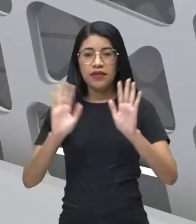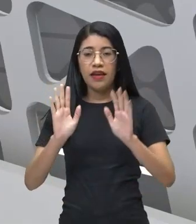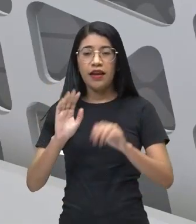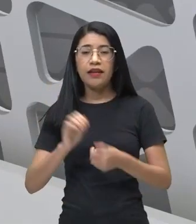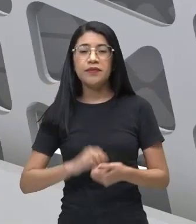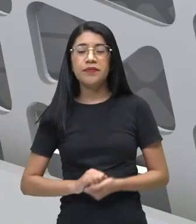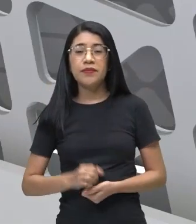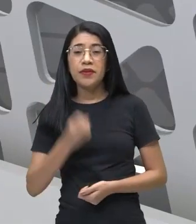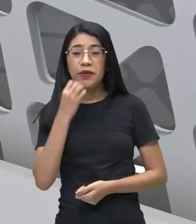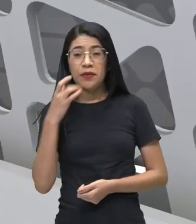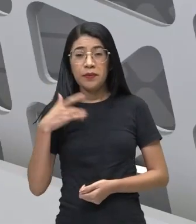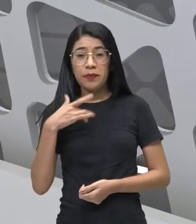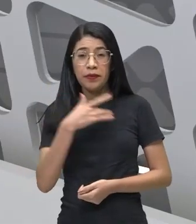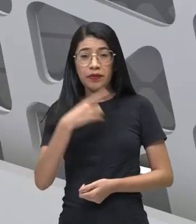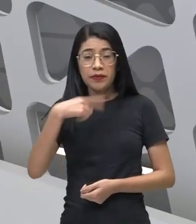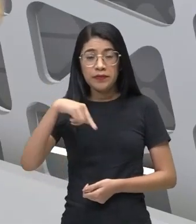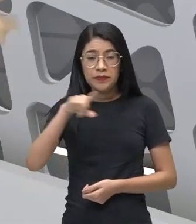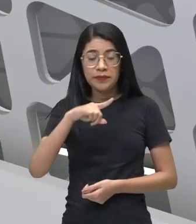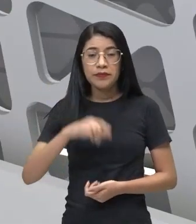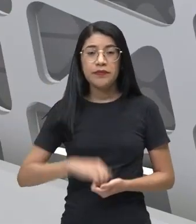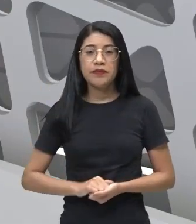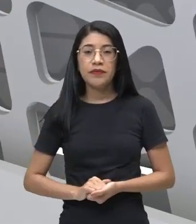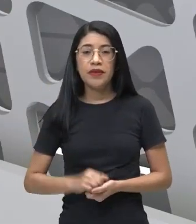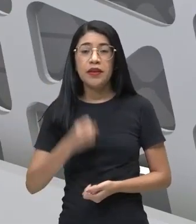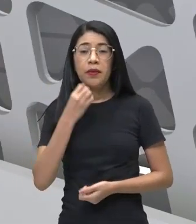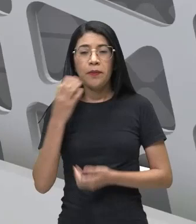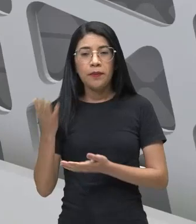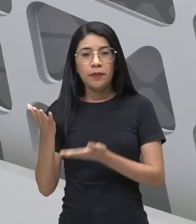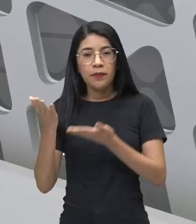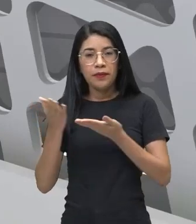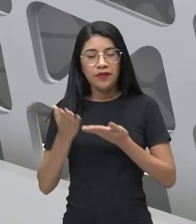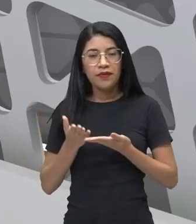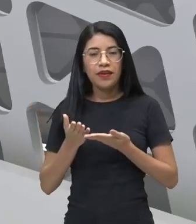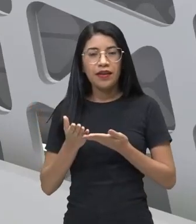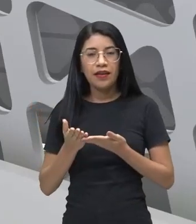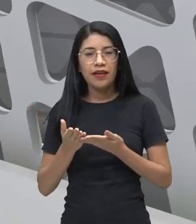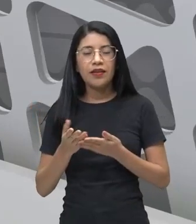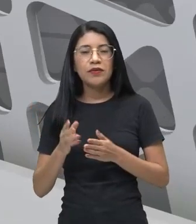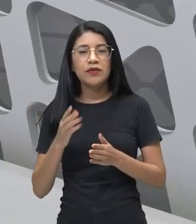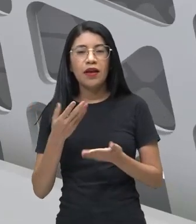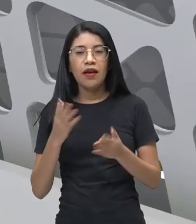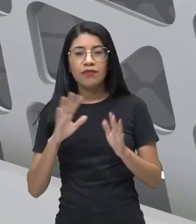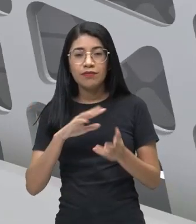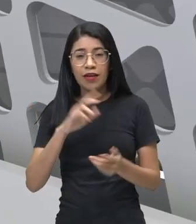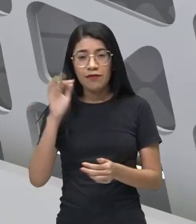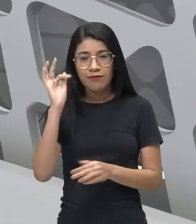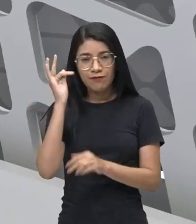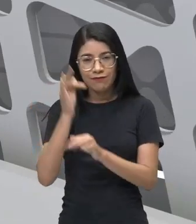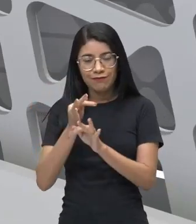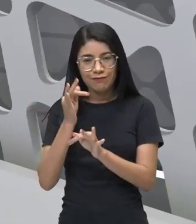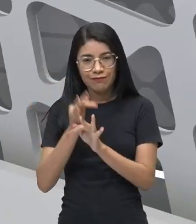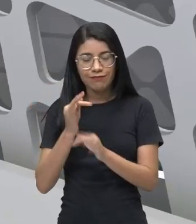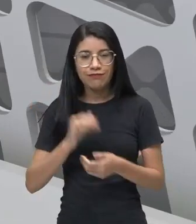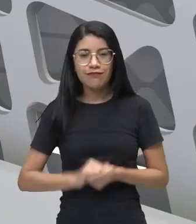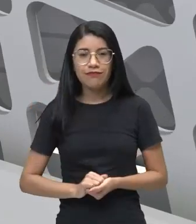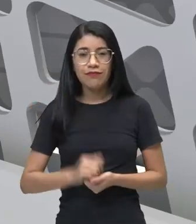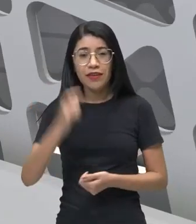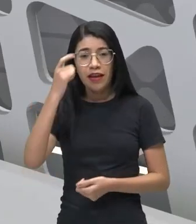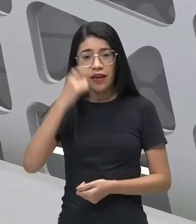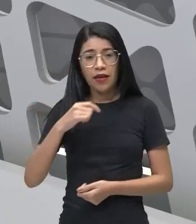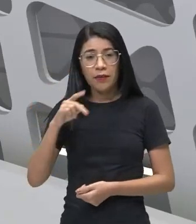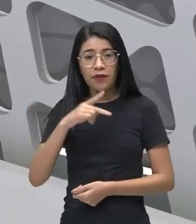pessoal, tudo bem com vocês? Sejam bem-vindos ao nosso mundo da física. Eu